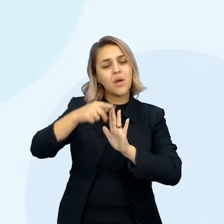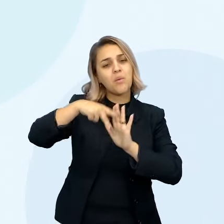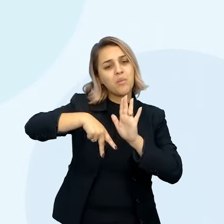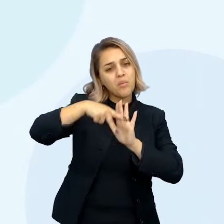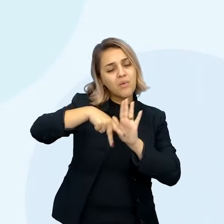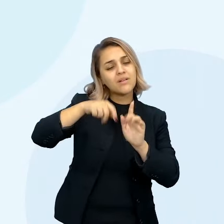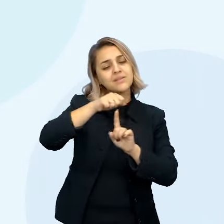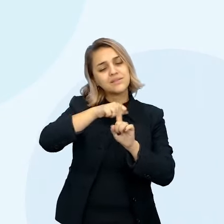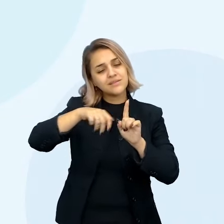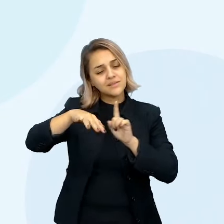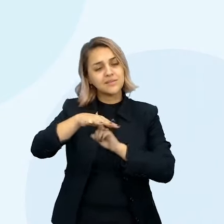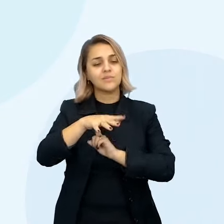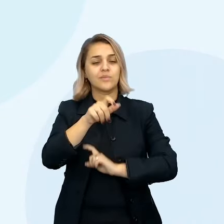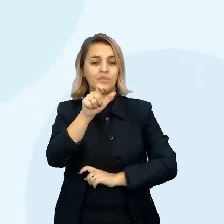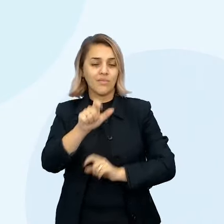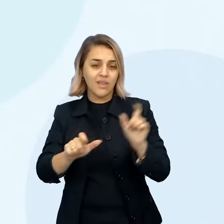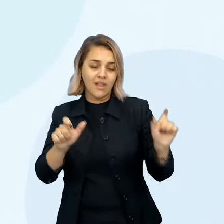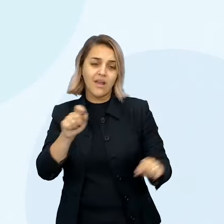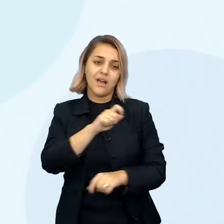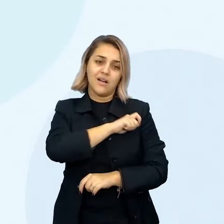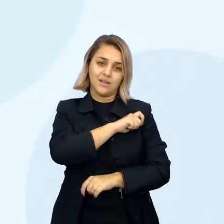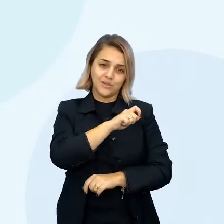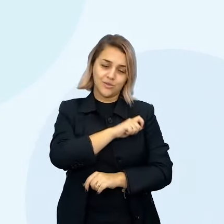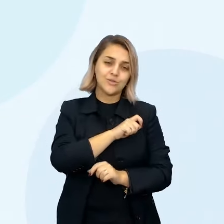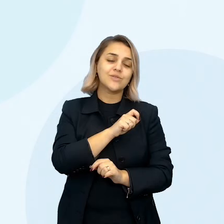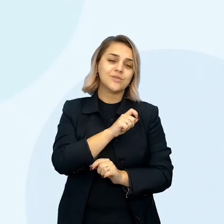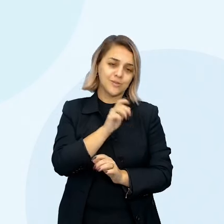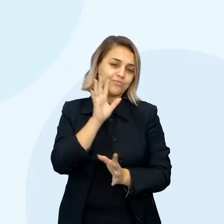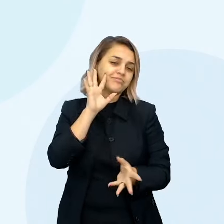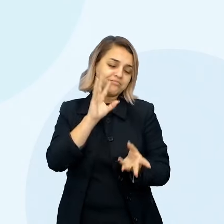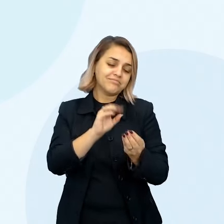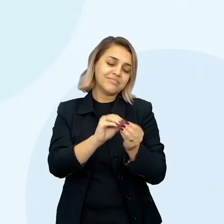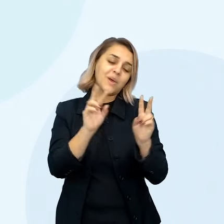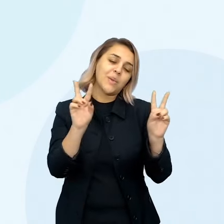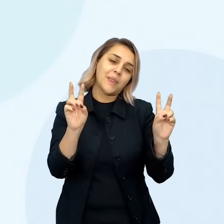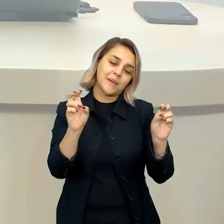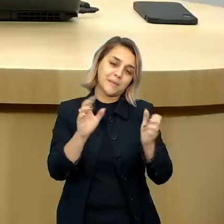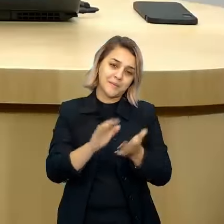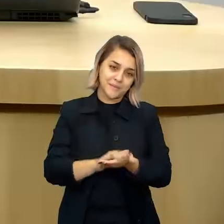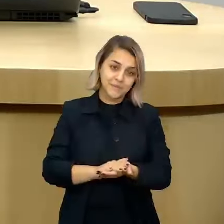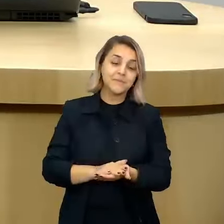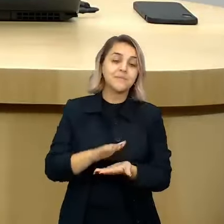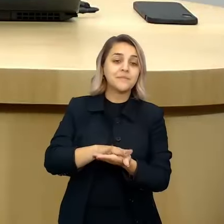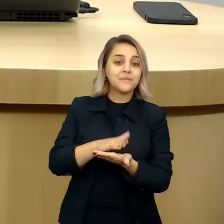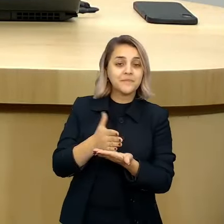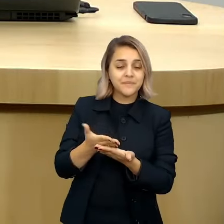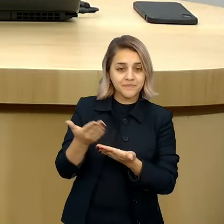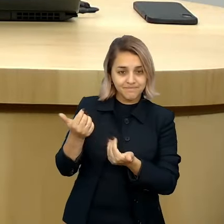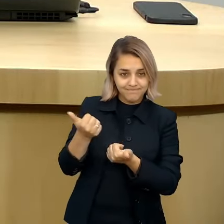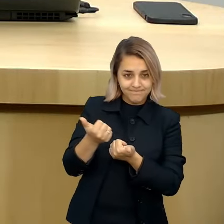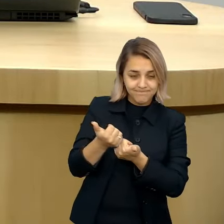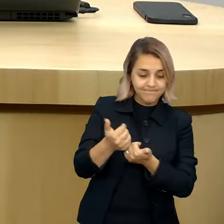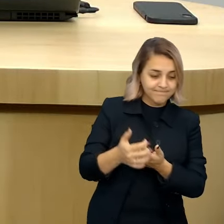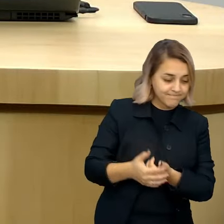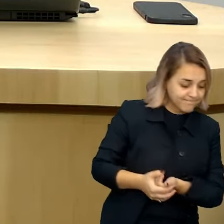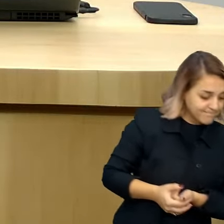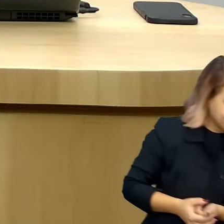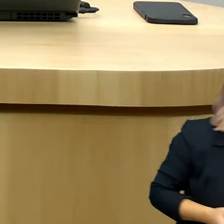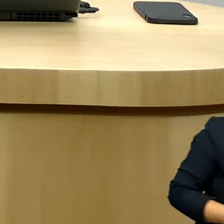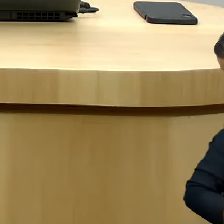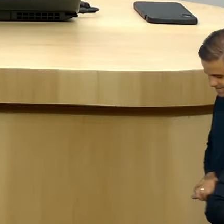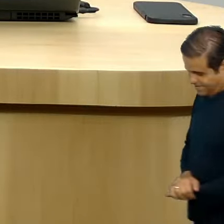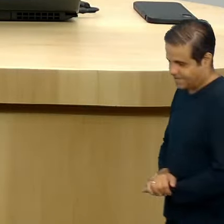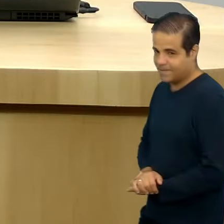para os estudantes que se relacionem aí a essa temática, certo? Então, o conceito estruturante que a gente está desenvolvendo nesse caso aí